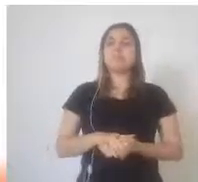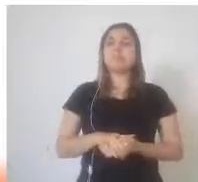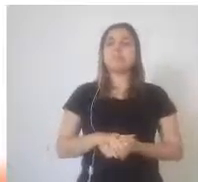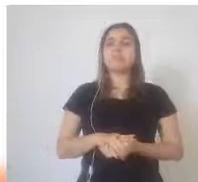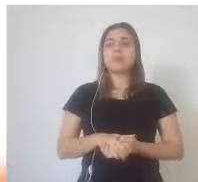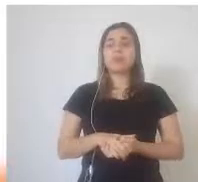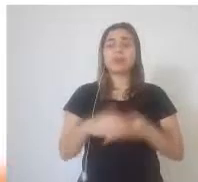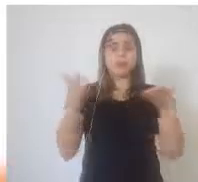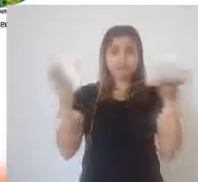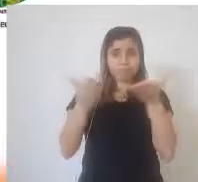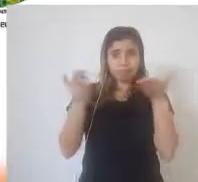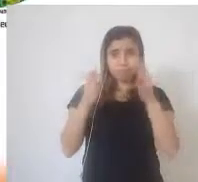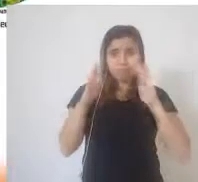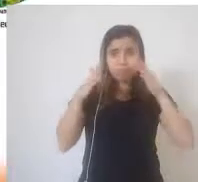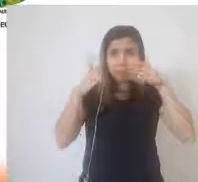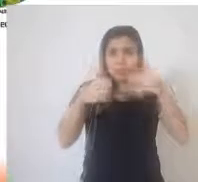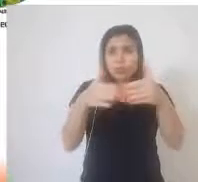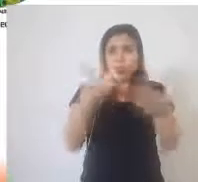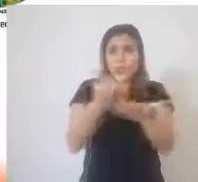humana.